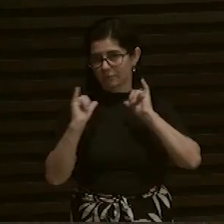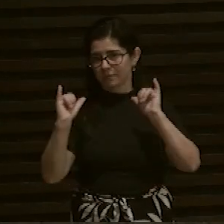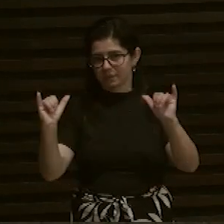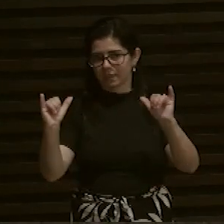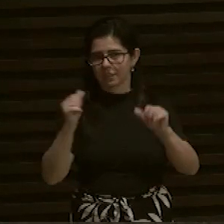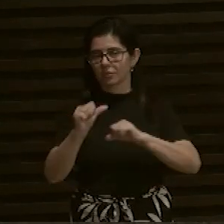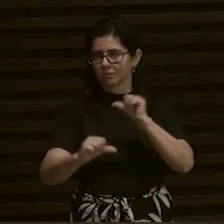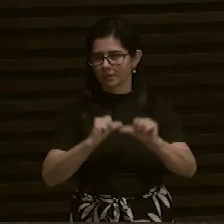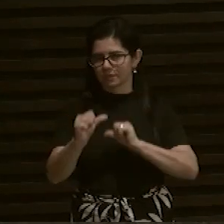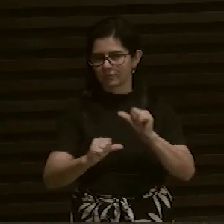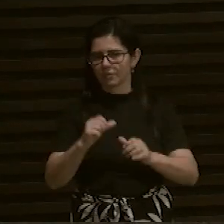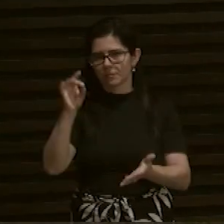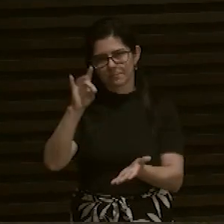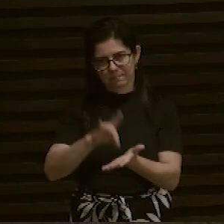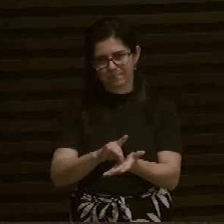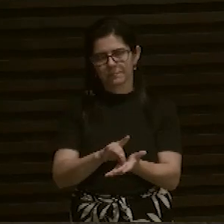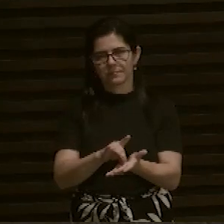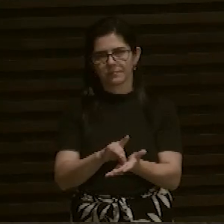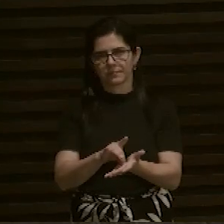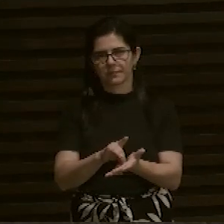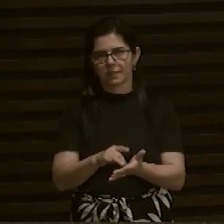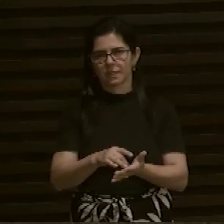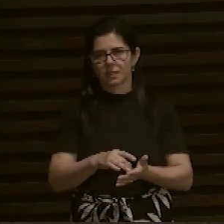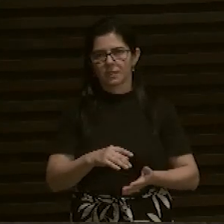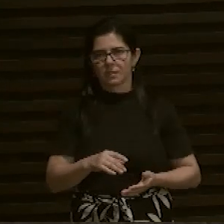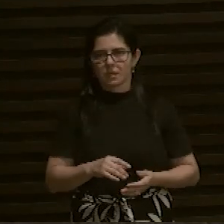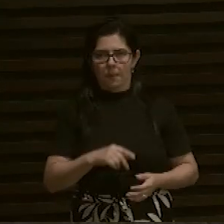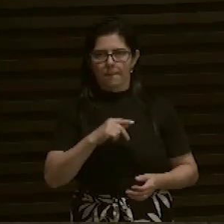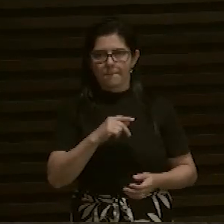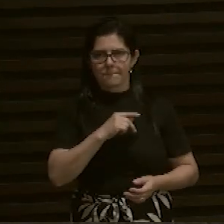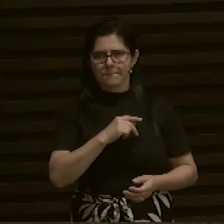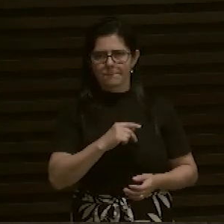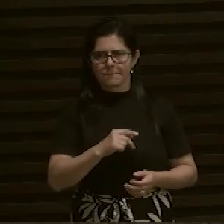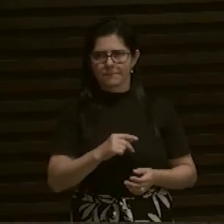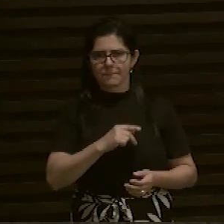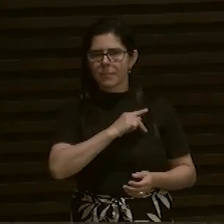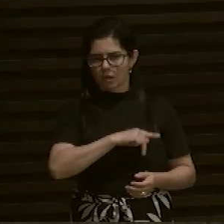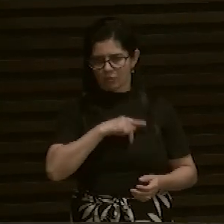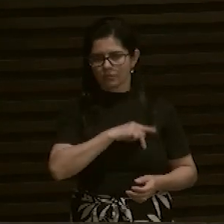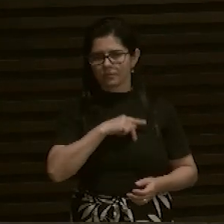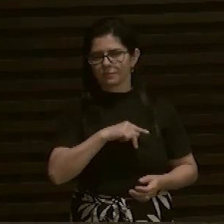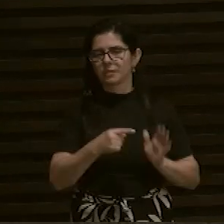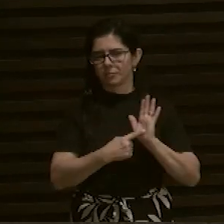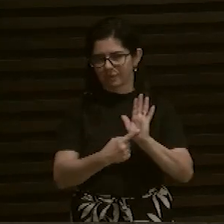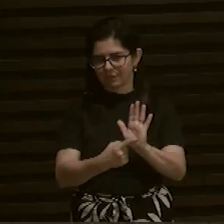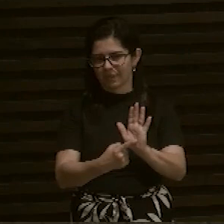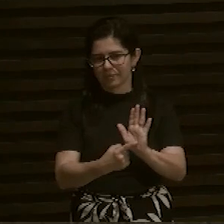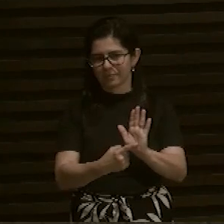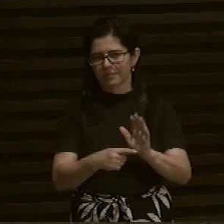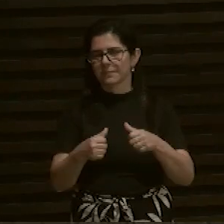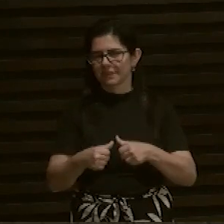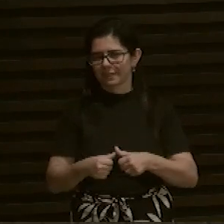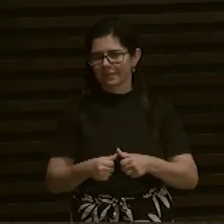transforma genuinamente. Então, Paulo vem mostrar nesse versículo, aqui nesses 2 capítulos, eu convido